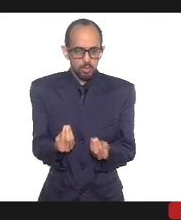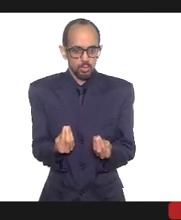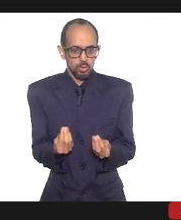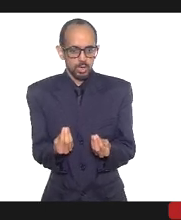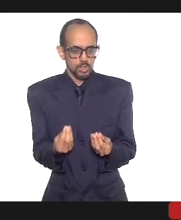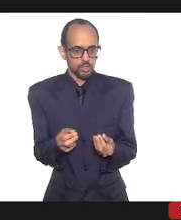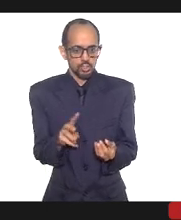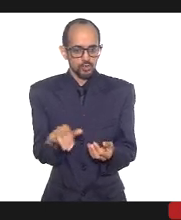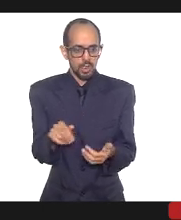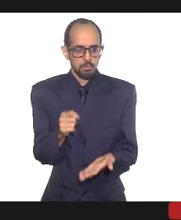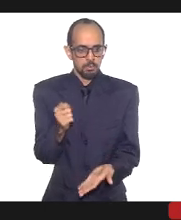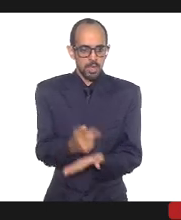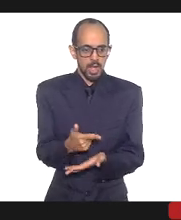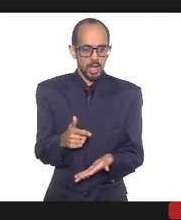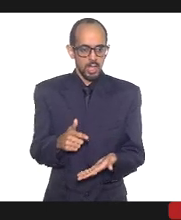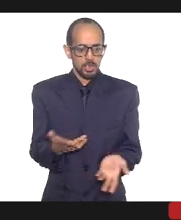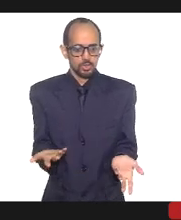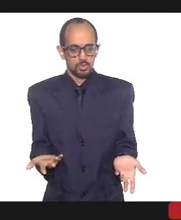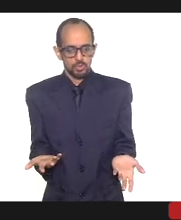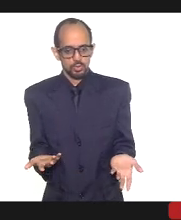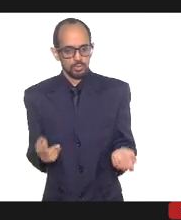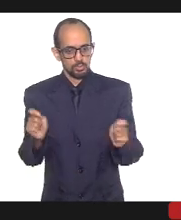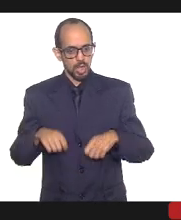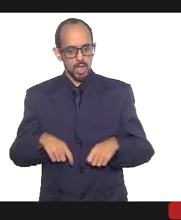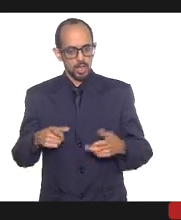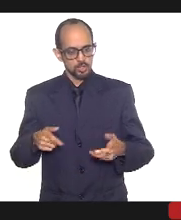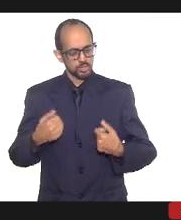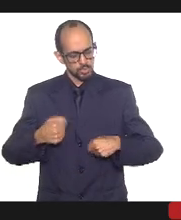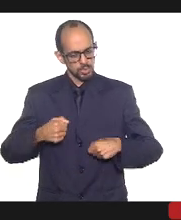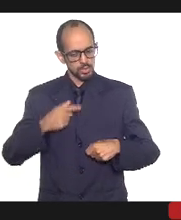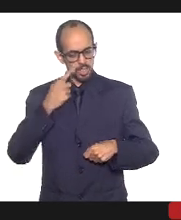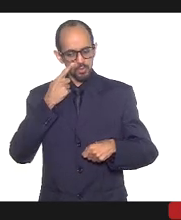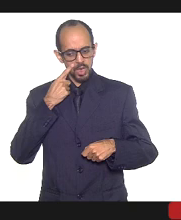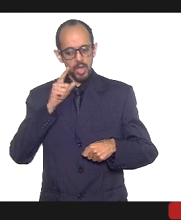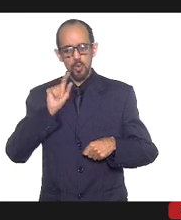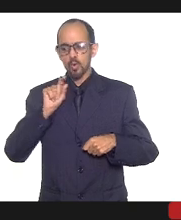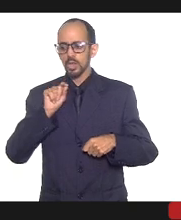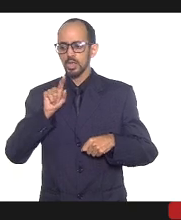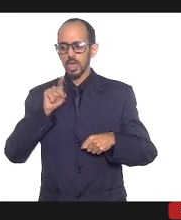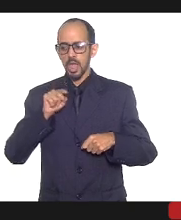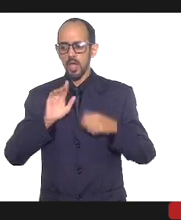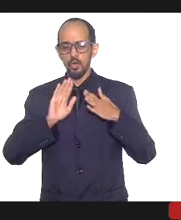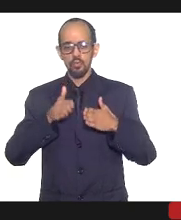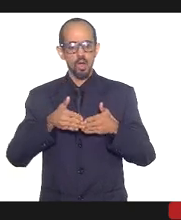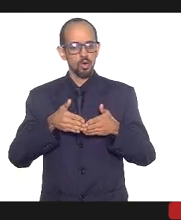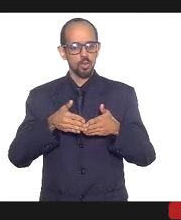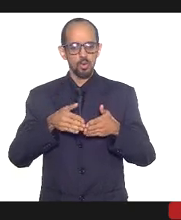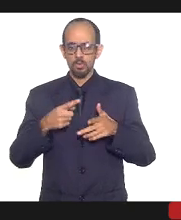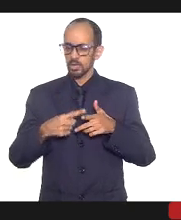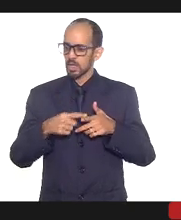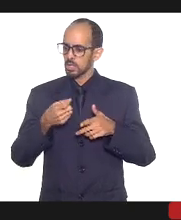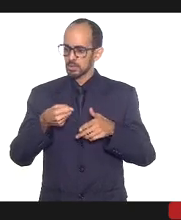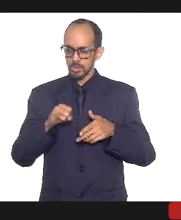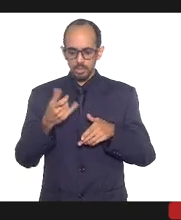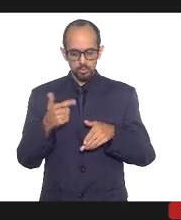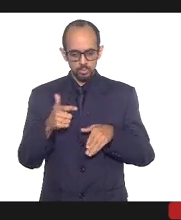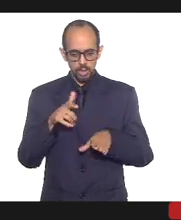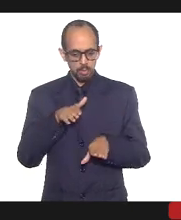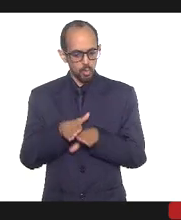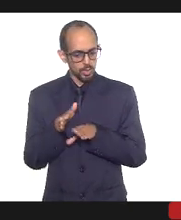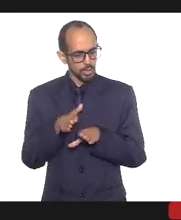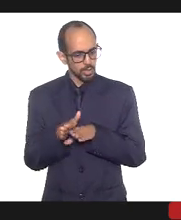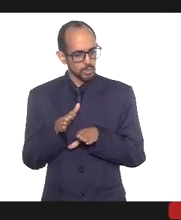creio, né, que realmente tenha que ser visto o que é prioridade. Sem esse norte, vai ficar difícil, na verdade,